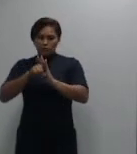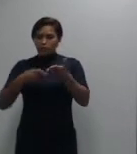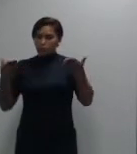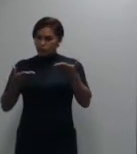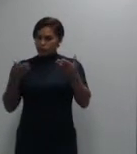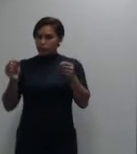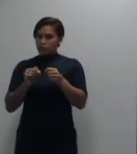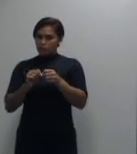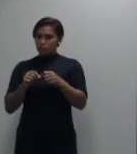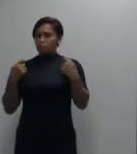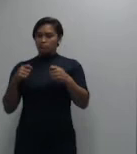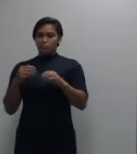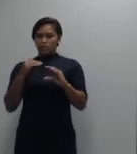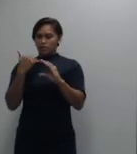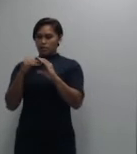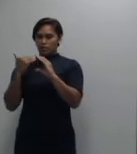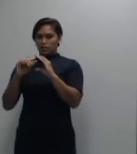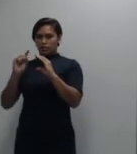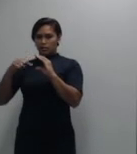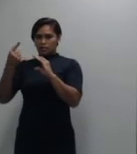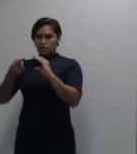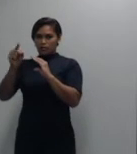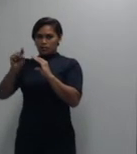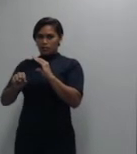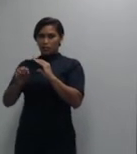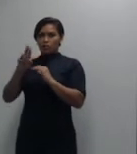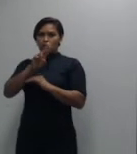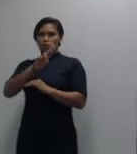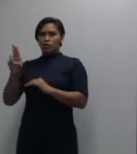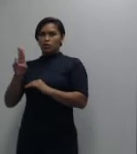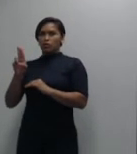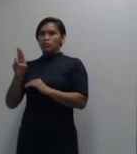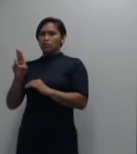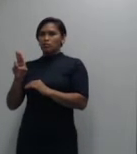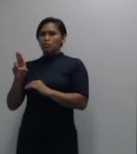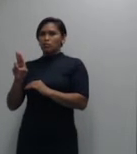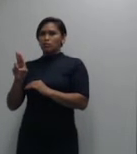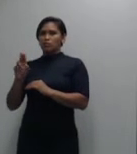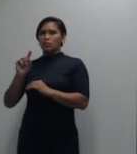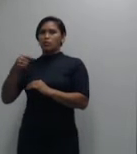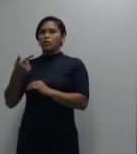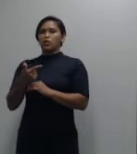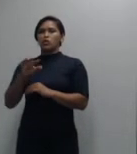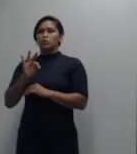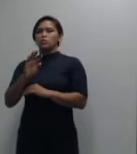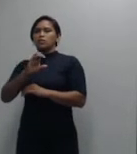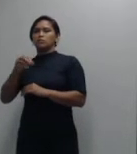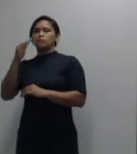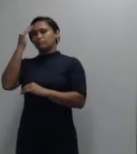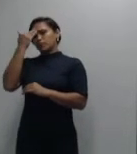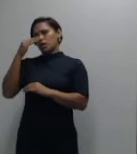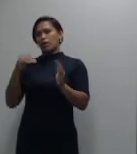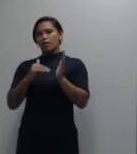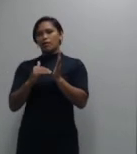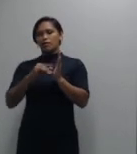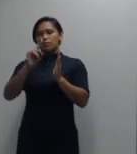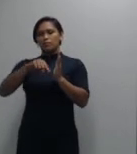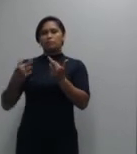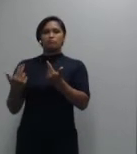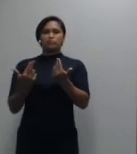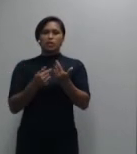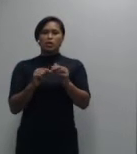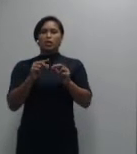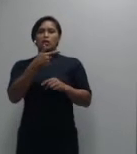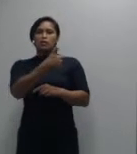sim e deveria encaminhar para a nomeação e o tribunal entendeu que a câmera mesmo com aquele